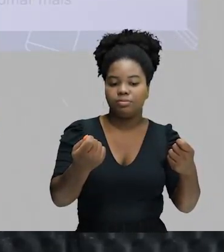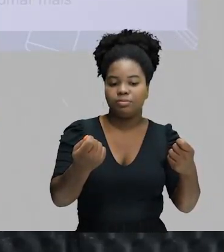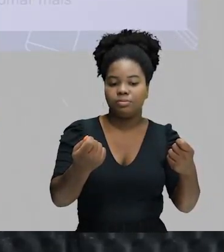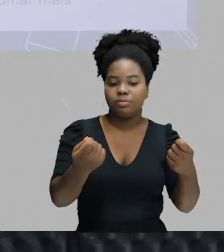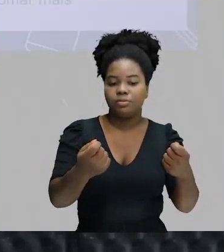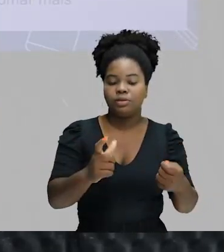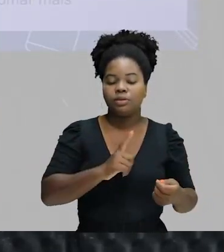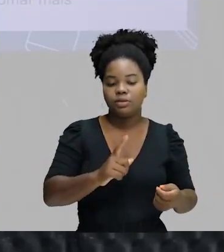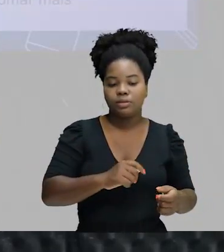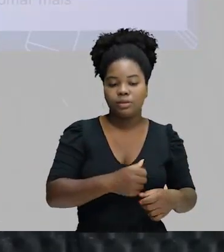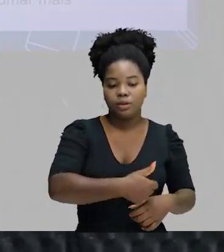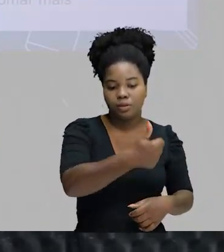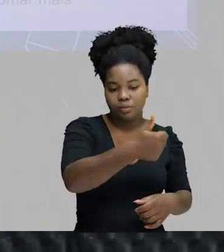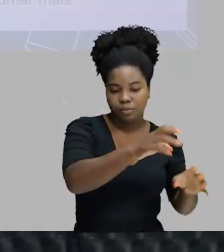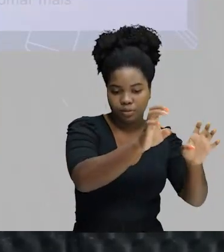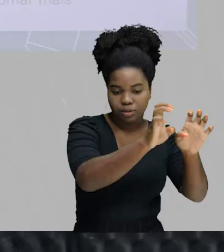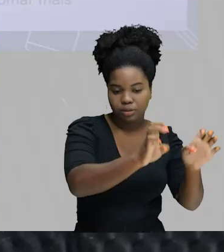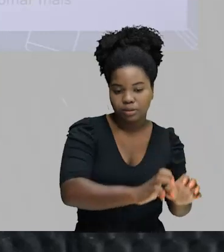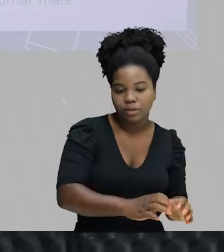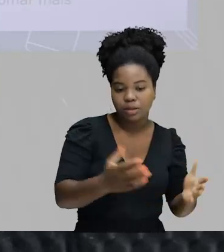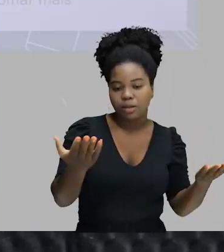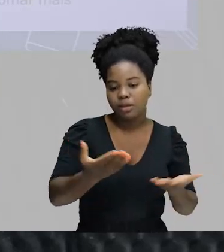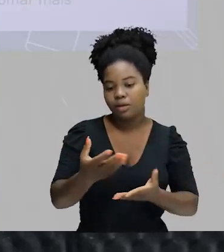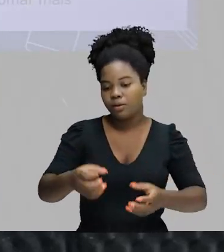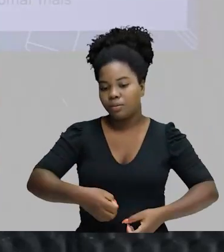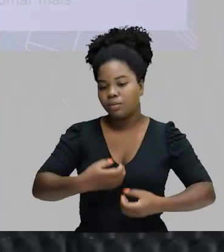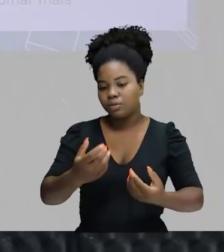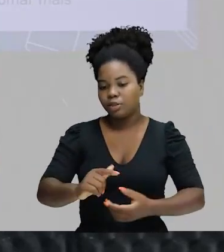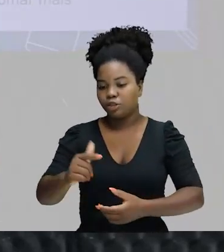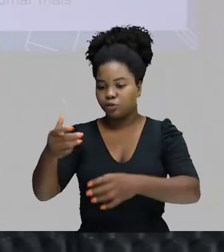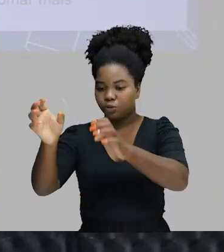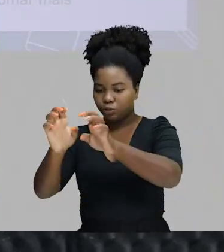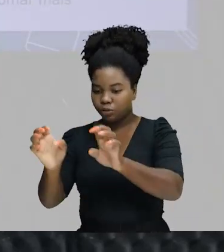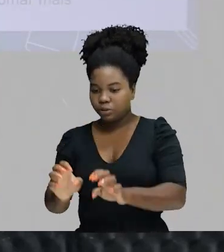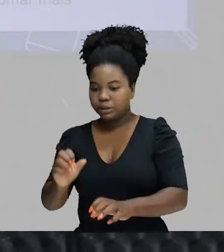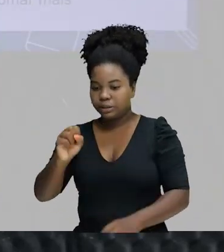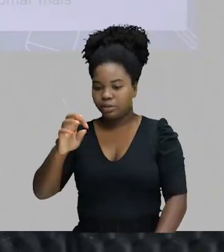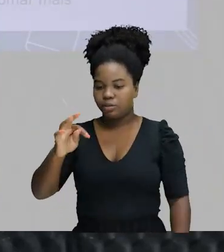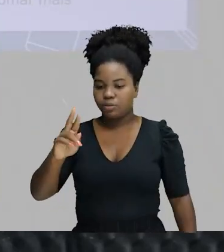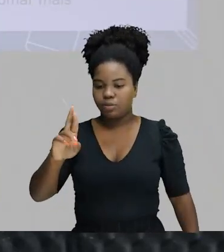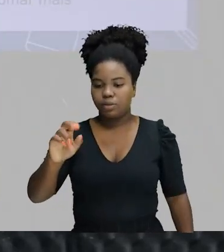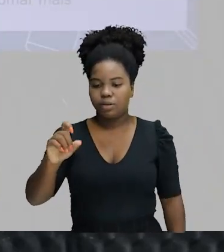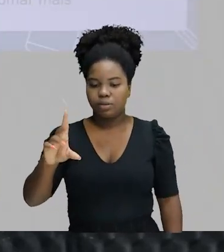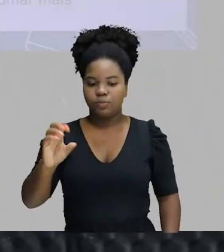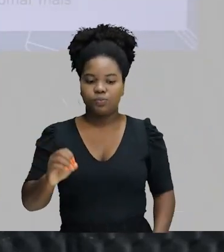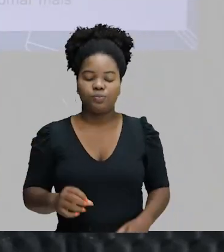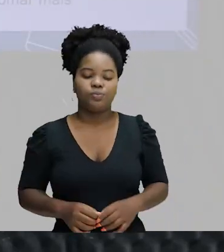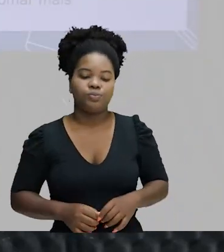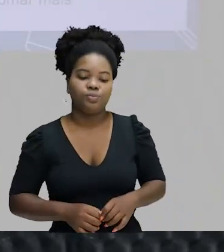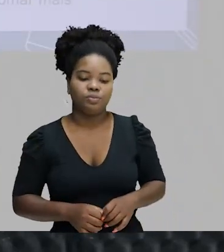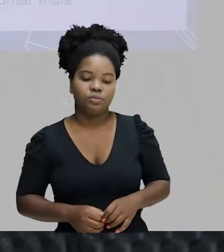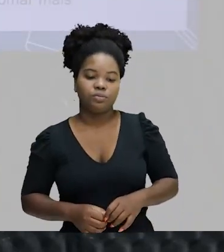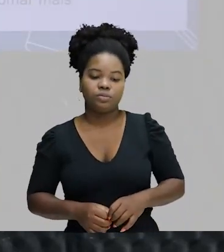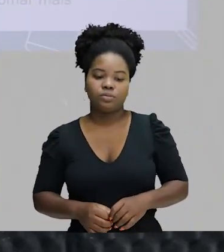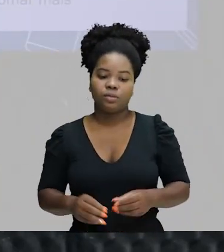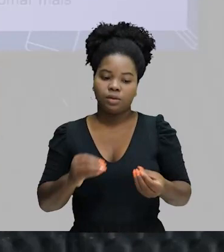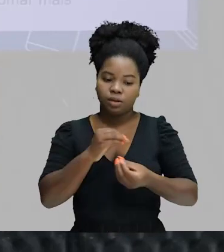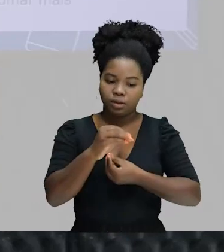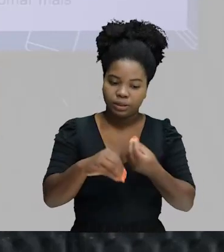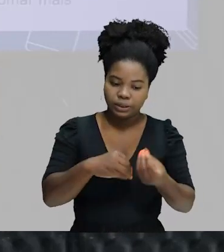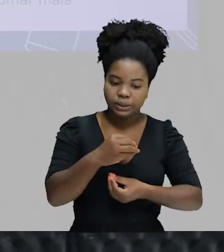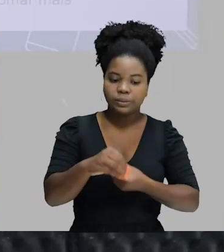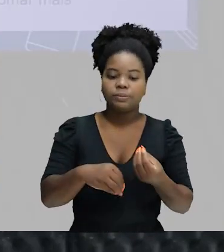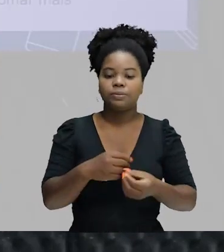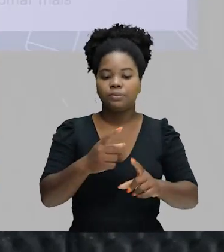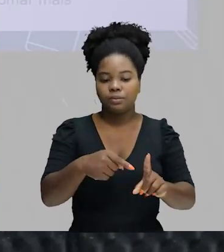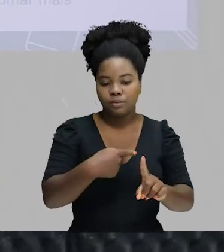composto insaturado e vou para um composto saturado, certo? Essa reação de adição se chama